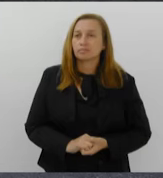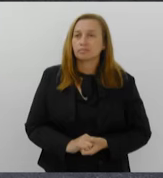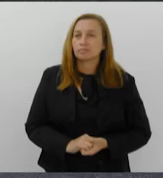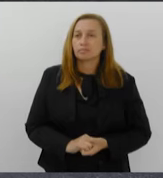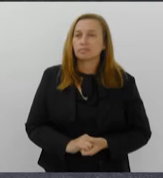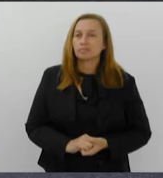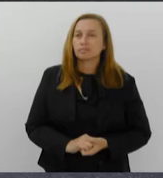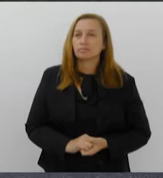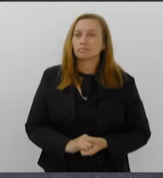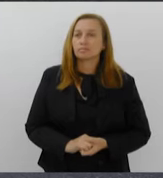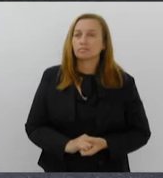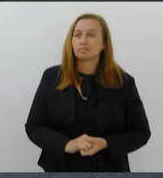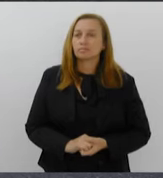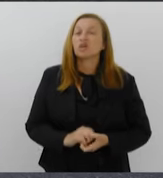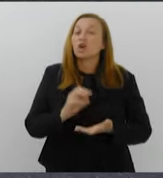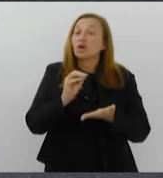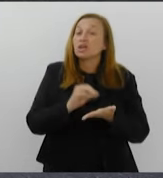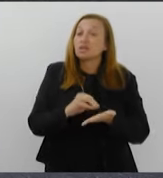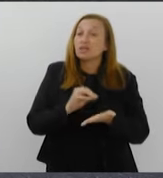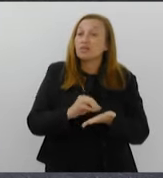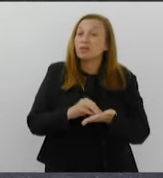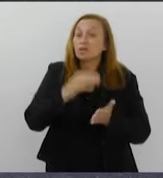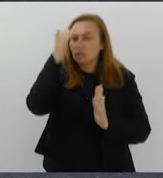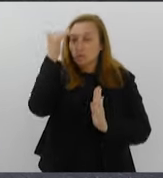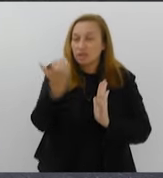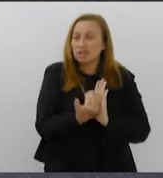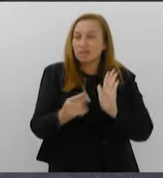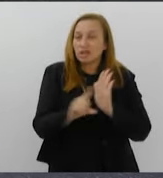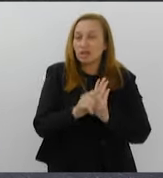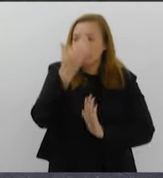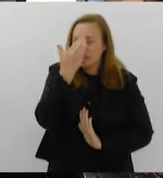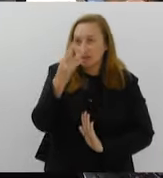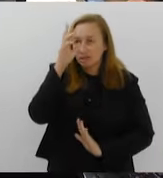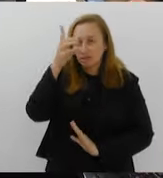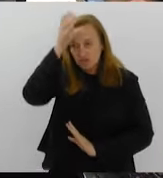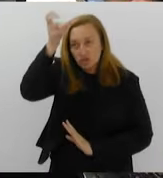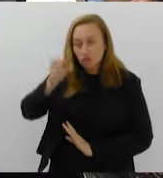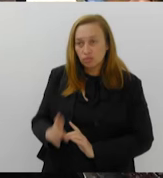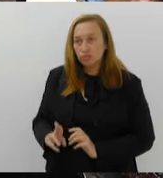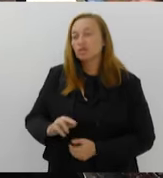não falta, o que falta é o cumprimento das mesmas. Muito obrigada, Tia Ju.